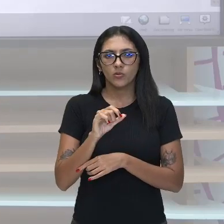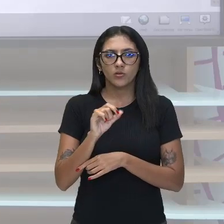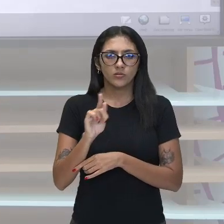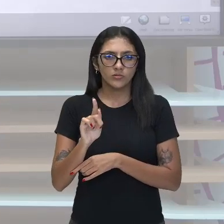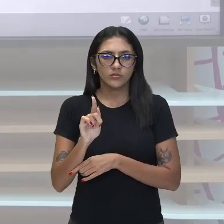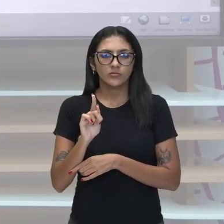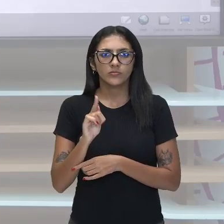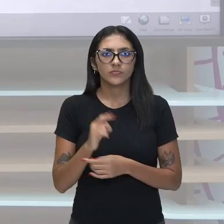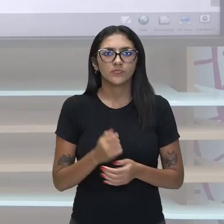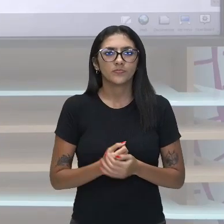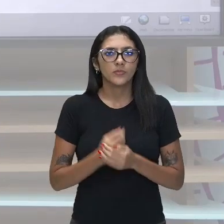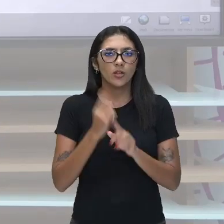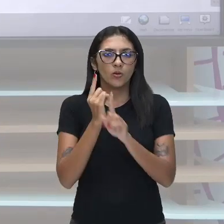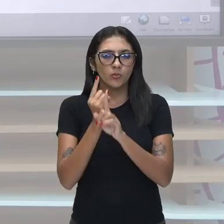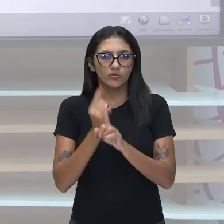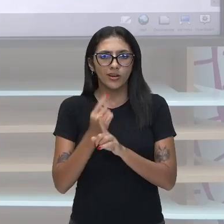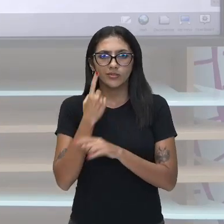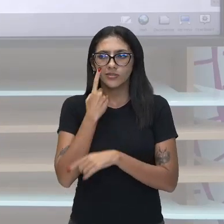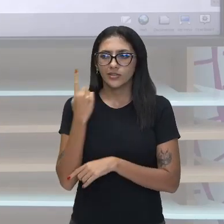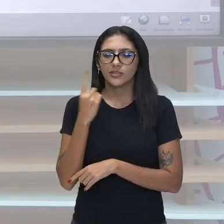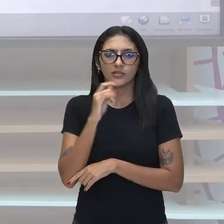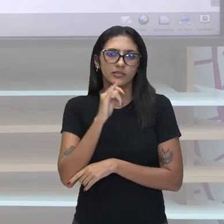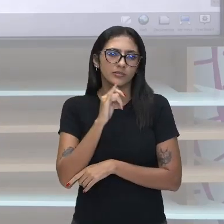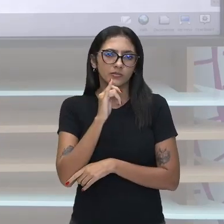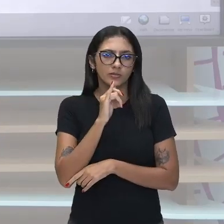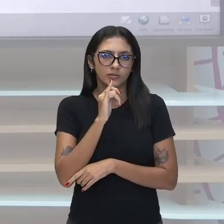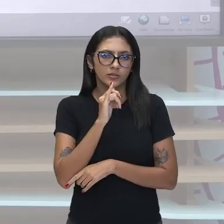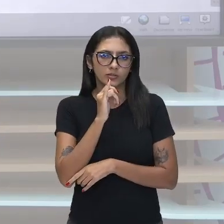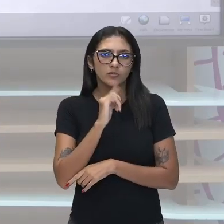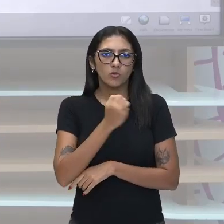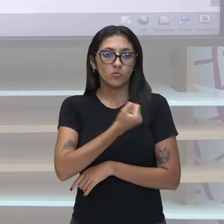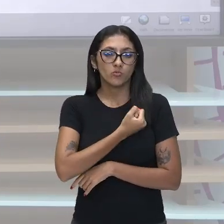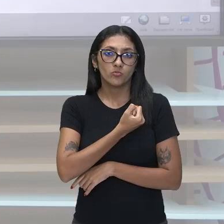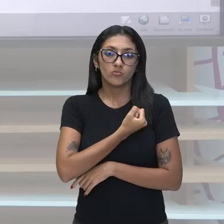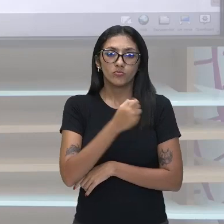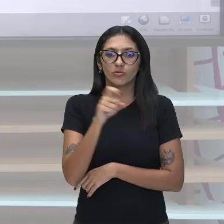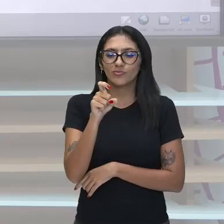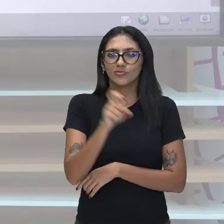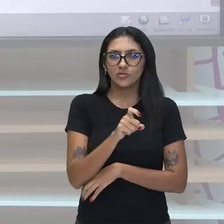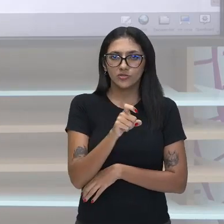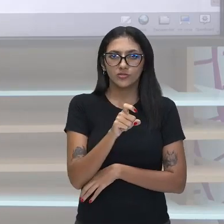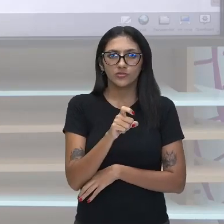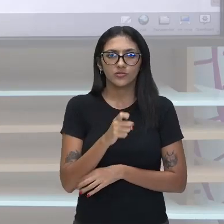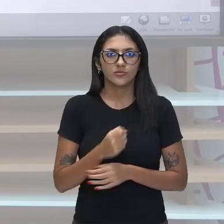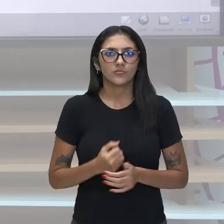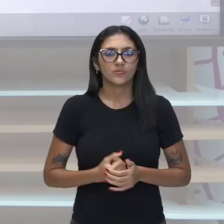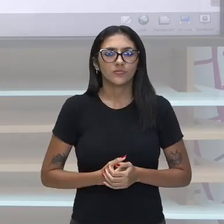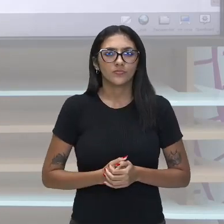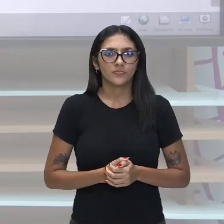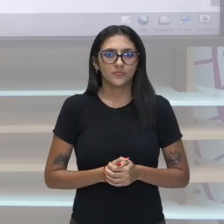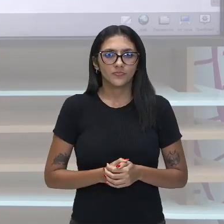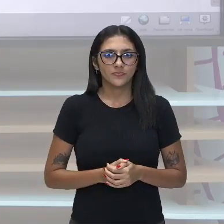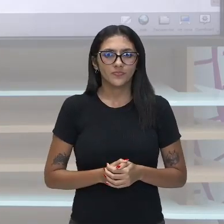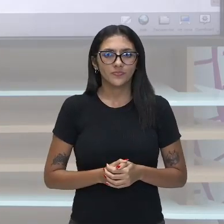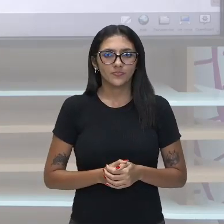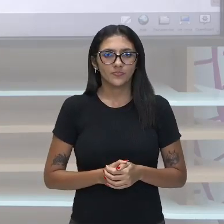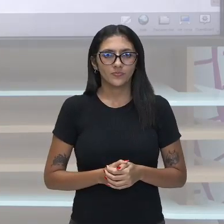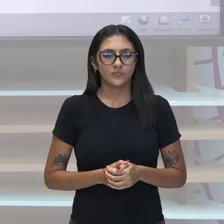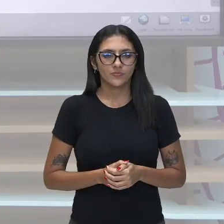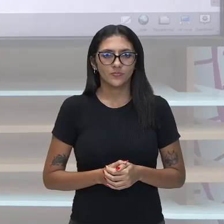seja, encontrar, nesse caso aqui, o valor de x, tá? Então, eu vou ter ali